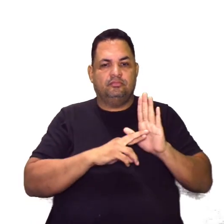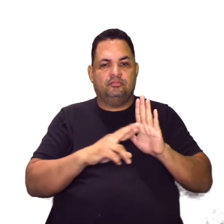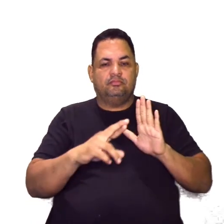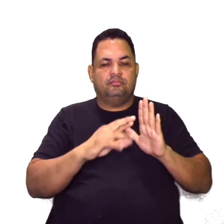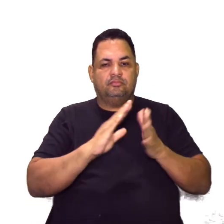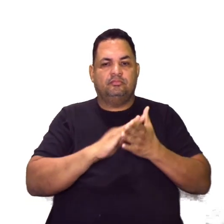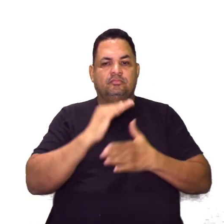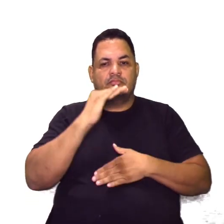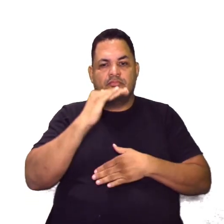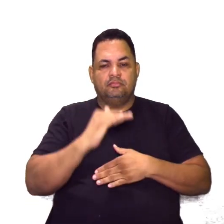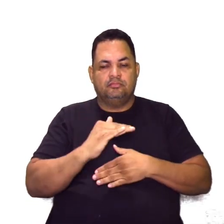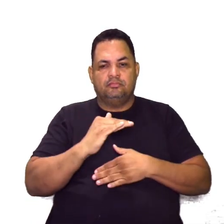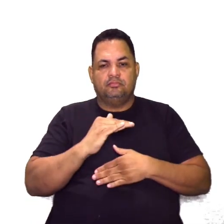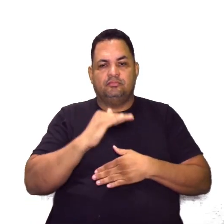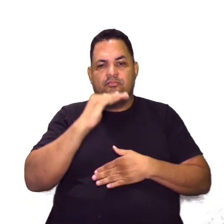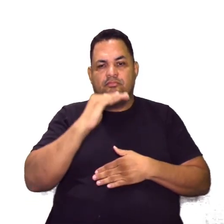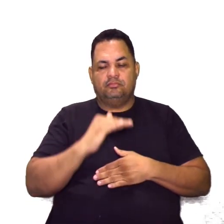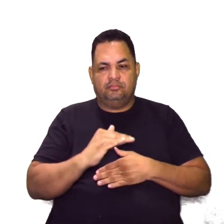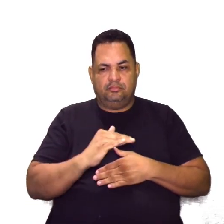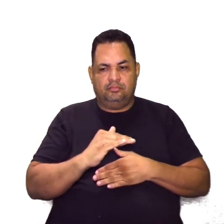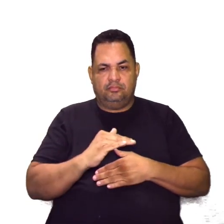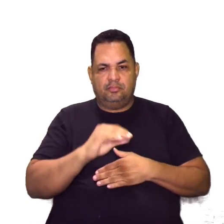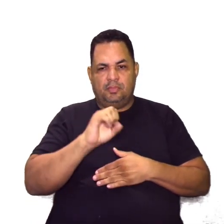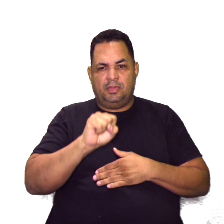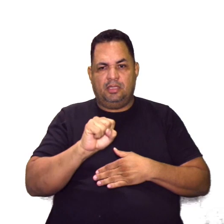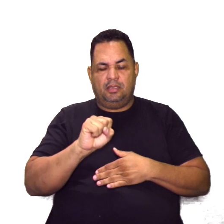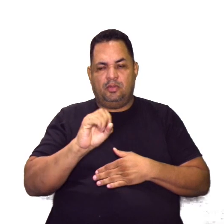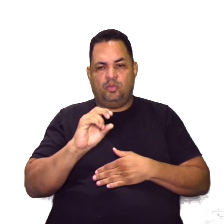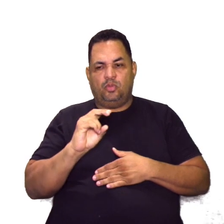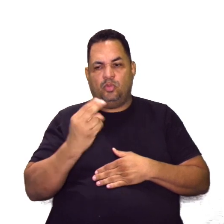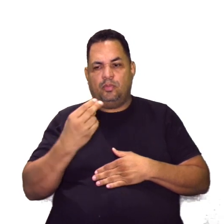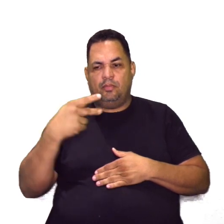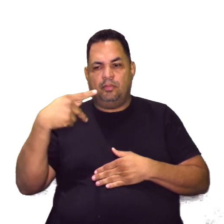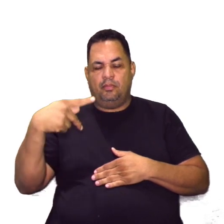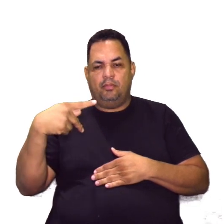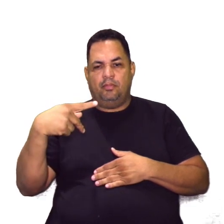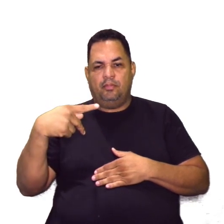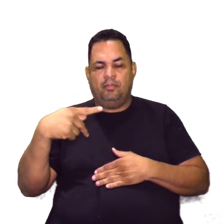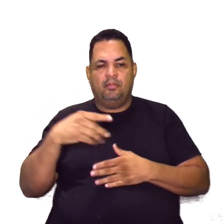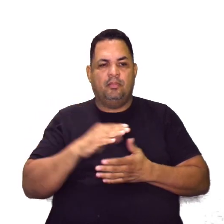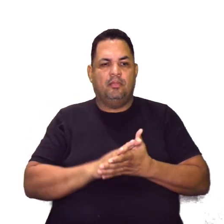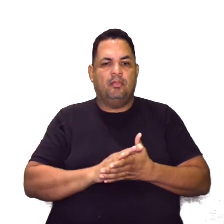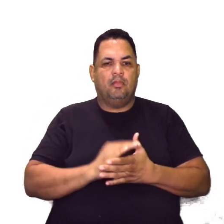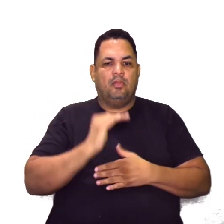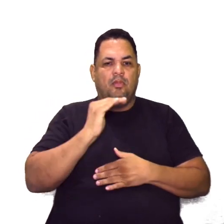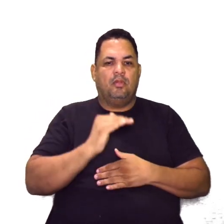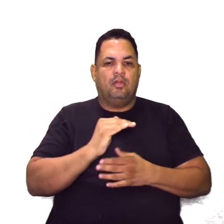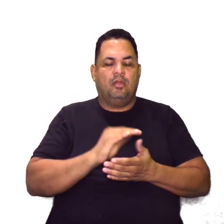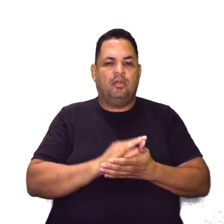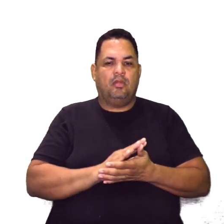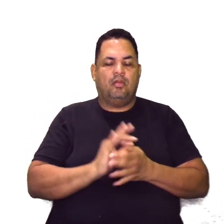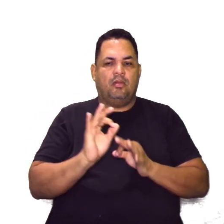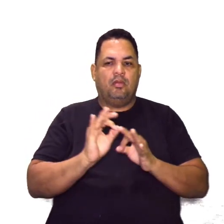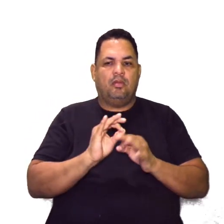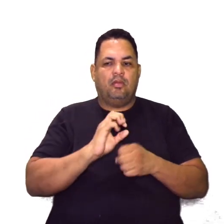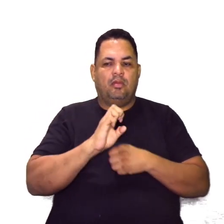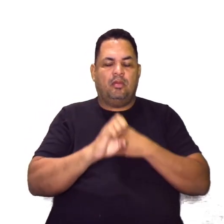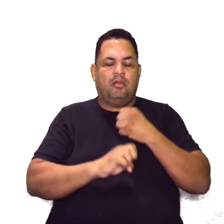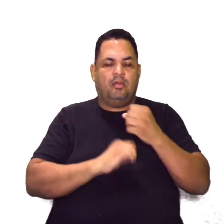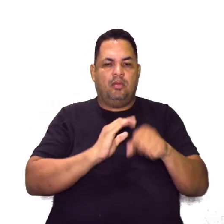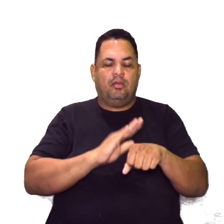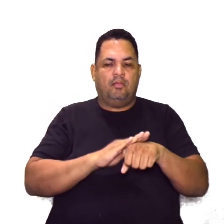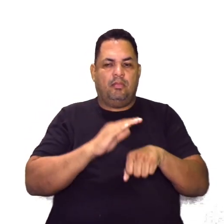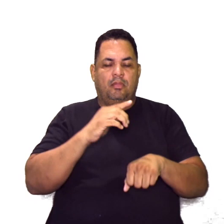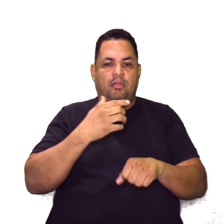representativos, eles terminavam sempre em S ou P, o subnível do elétron